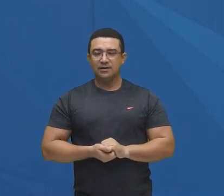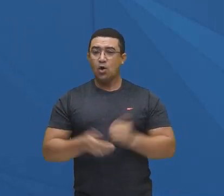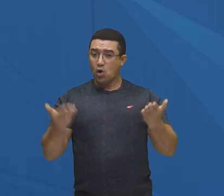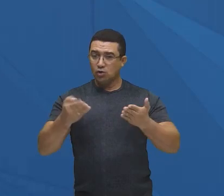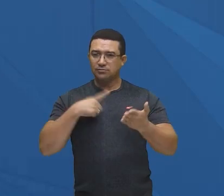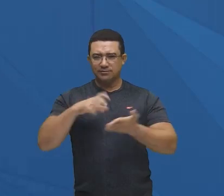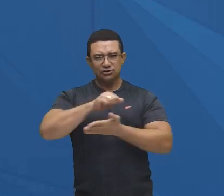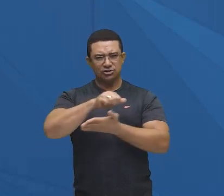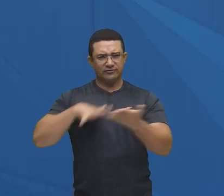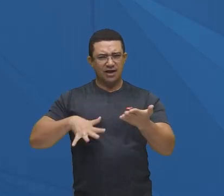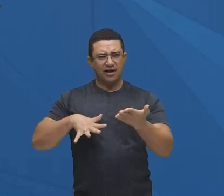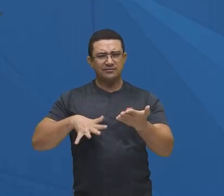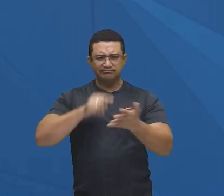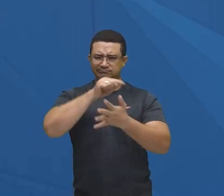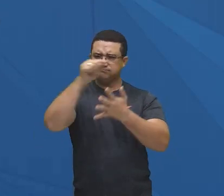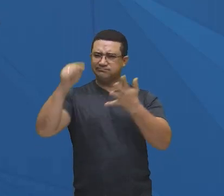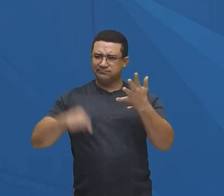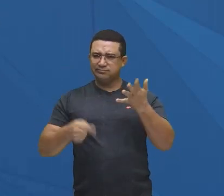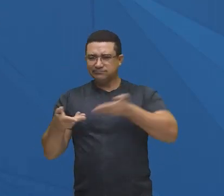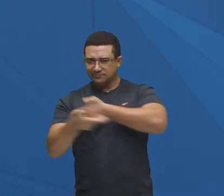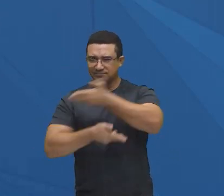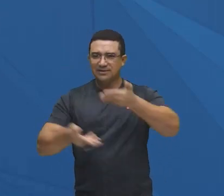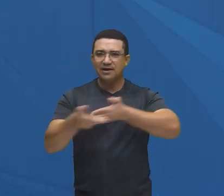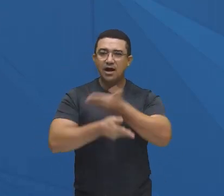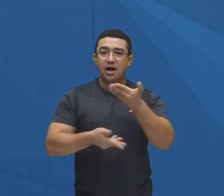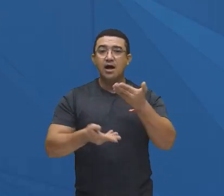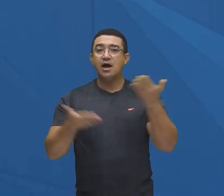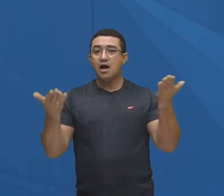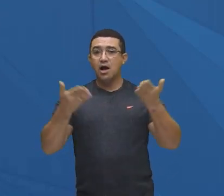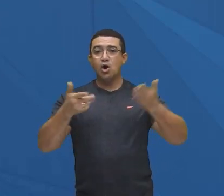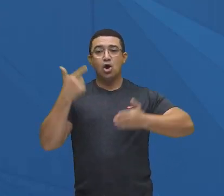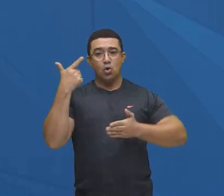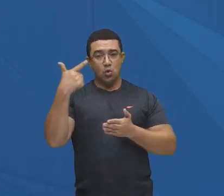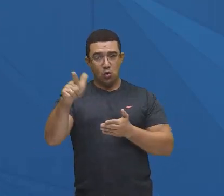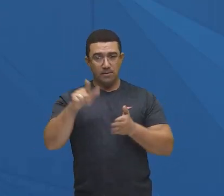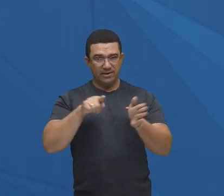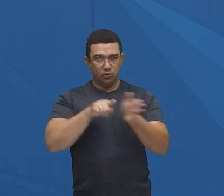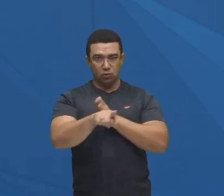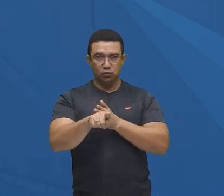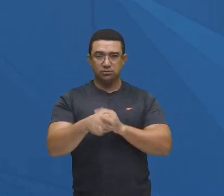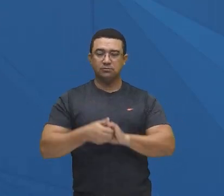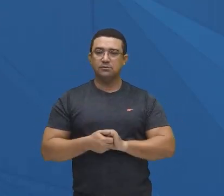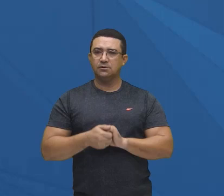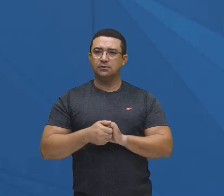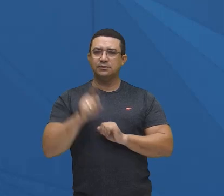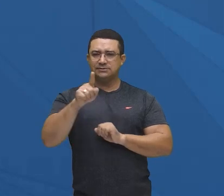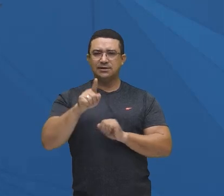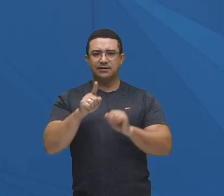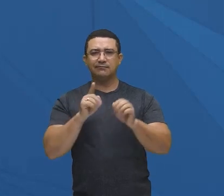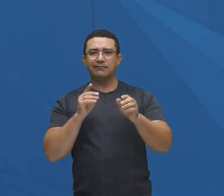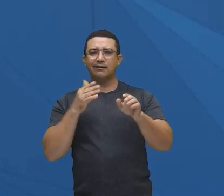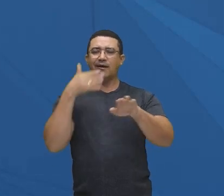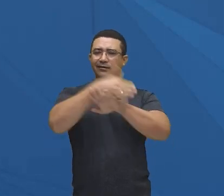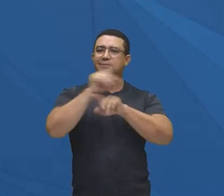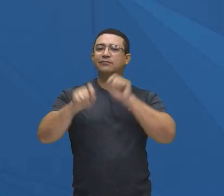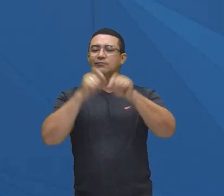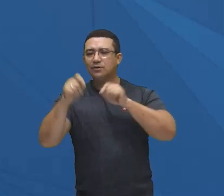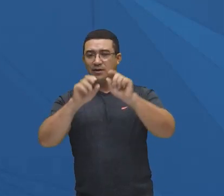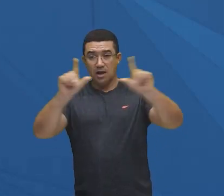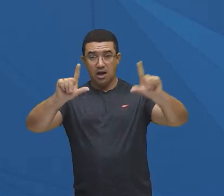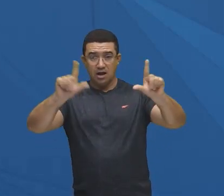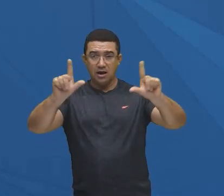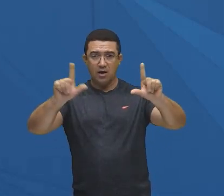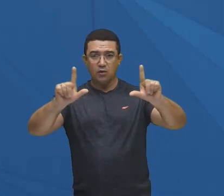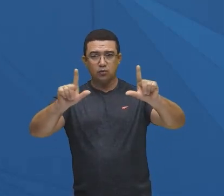interagir e a gente já vai começar com mais uma. Entra no canal do Fundamental para participar, porque agora eu vou lançar para